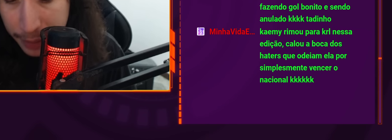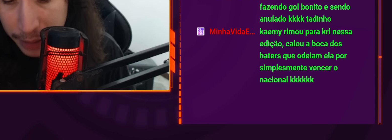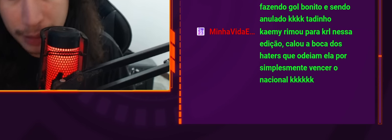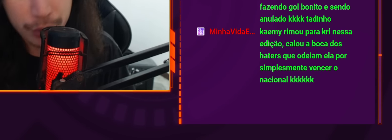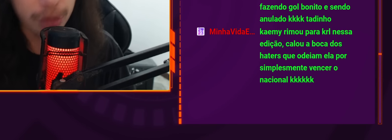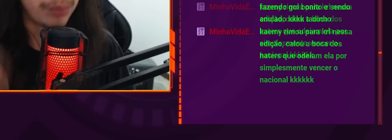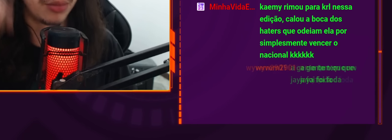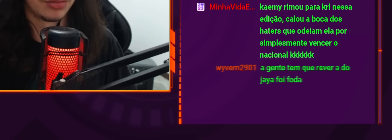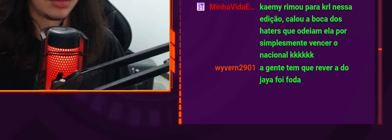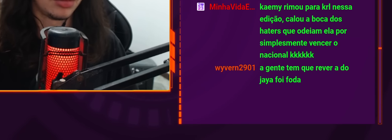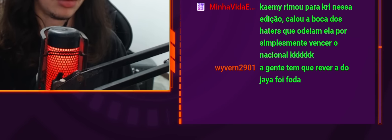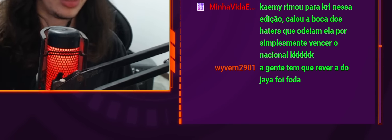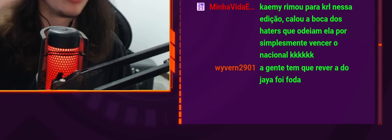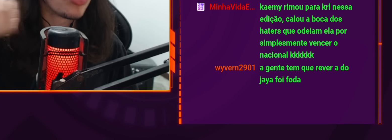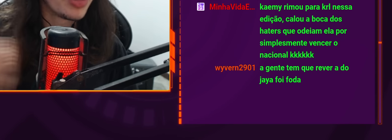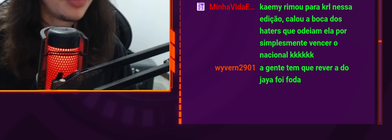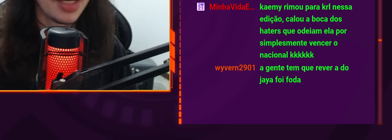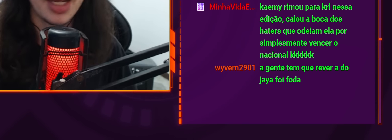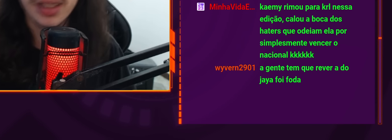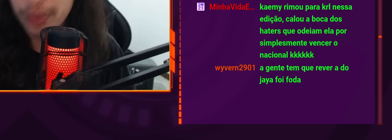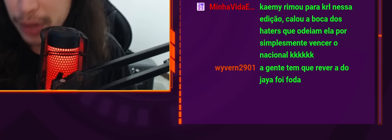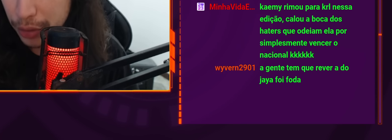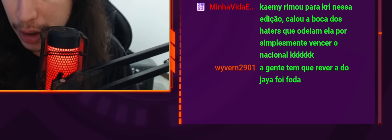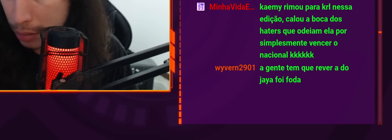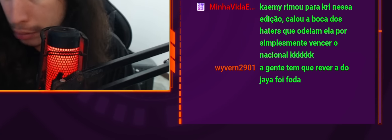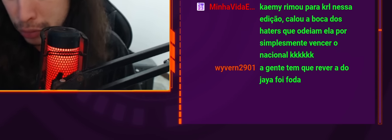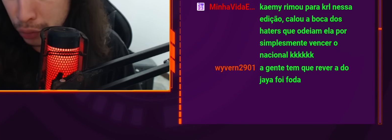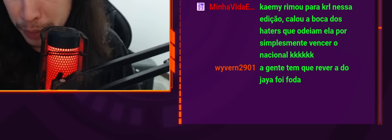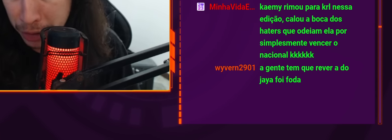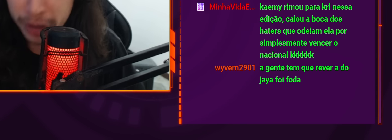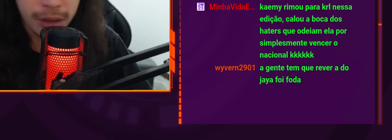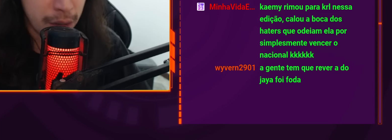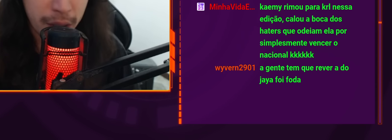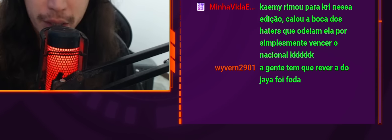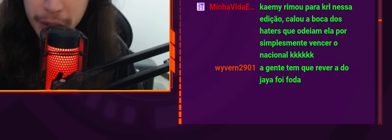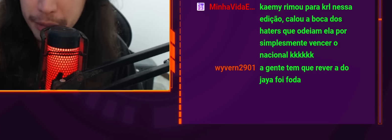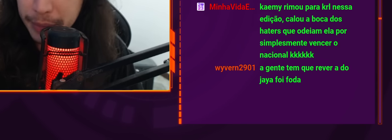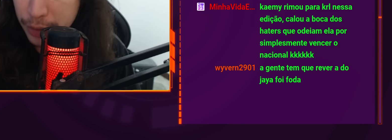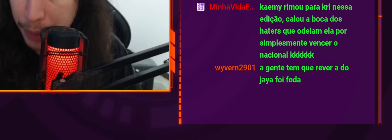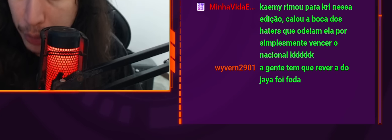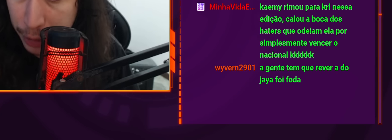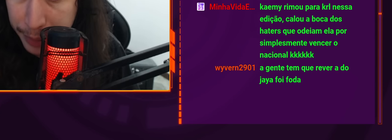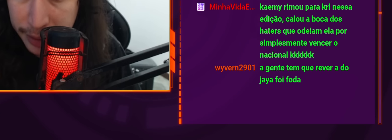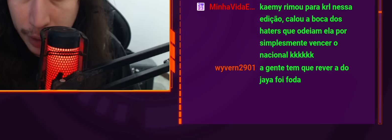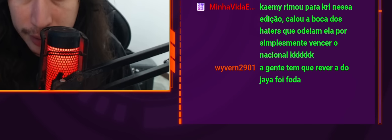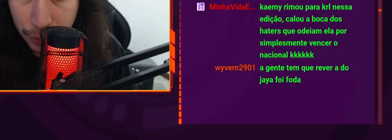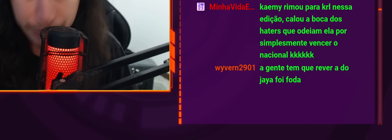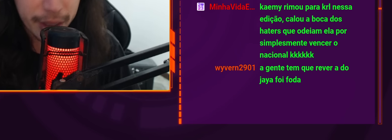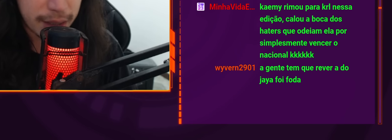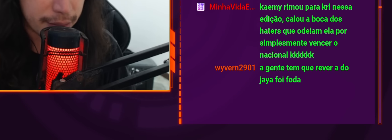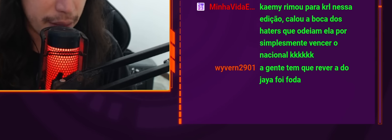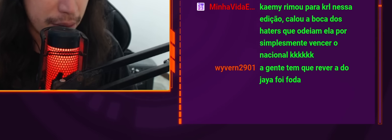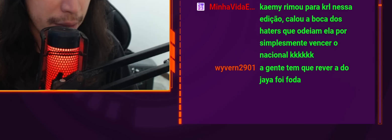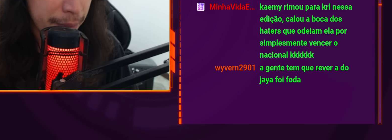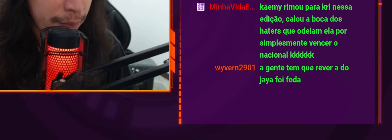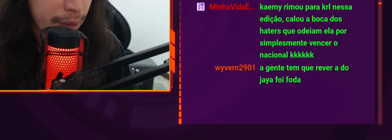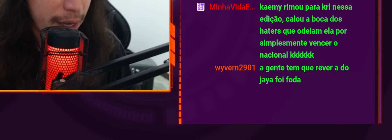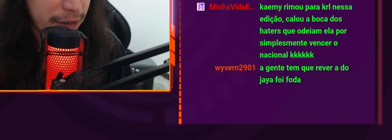A KM rima muito, pô. Eu não conhecia ela antes do Nacional, não vou mentir, mas eu peguei um respeitaço por ela,